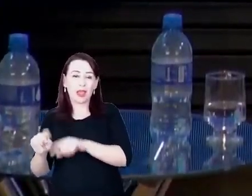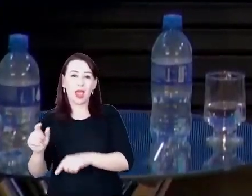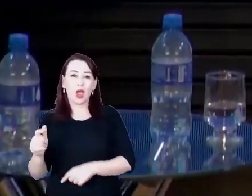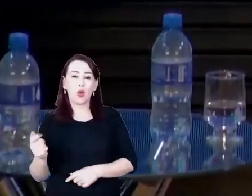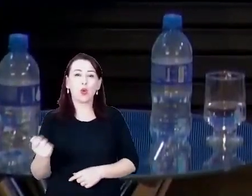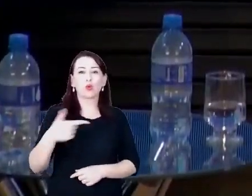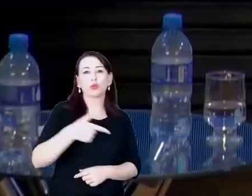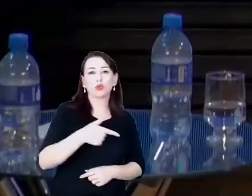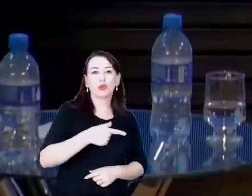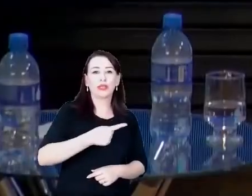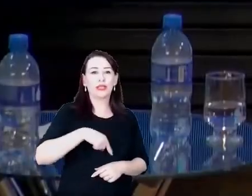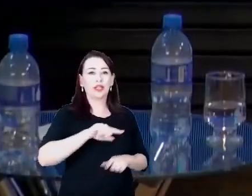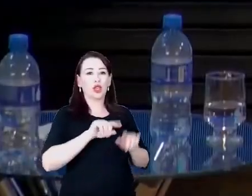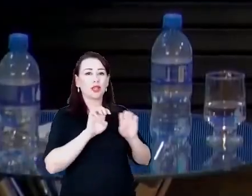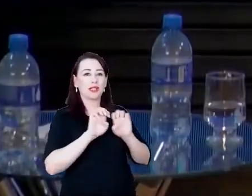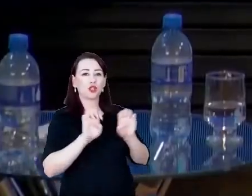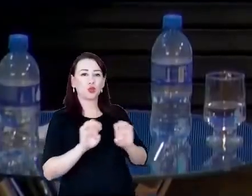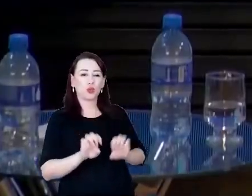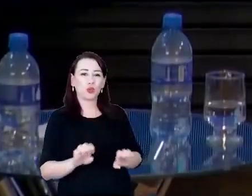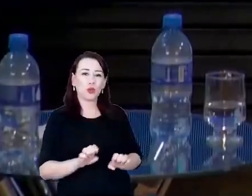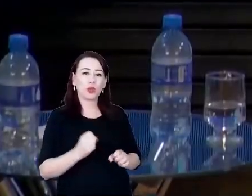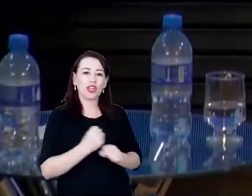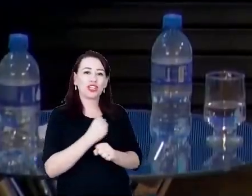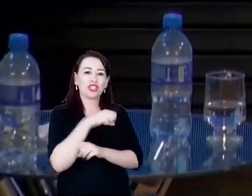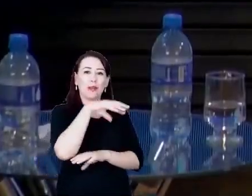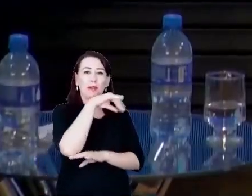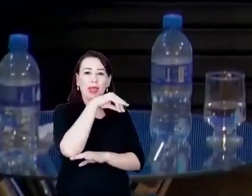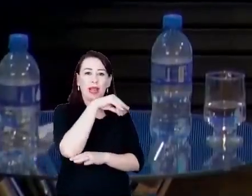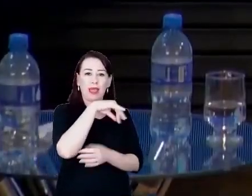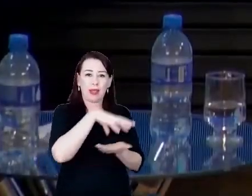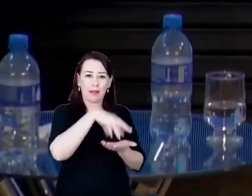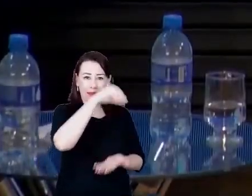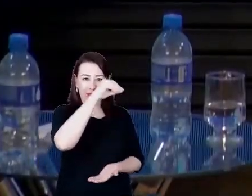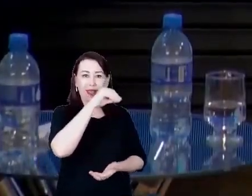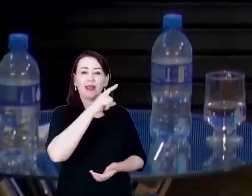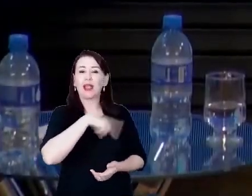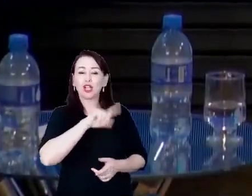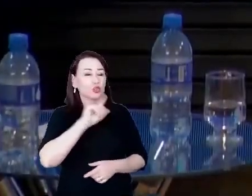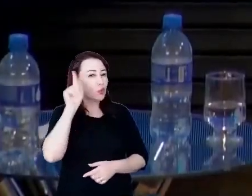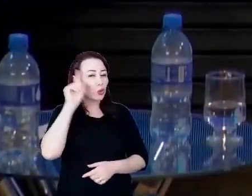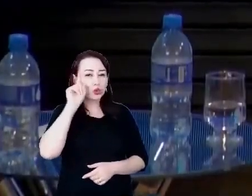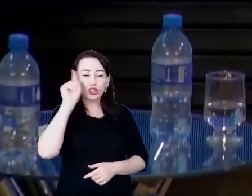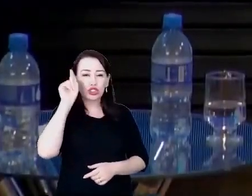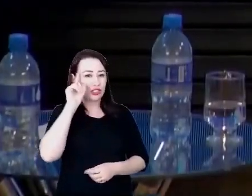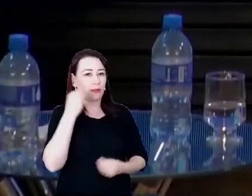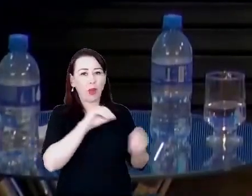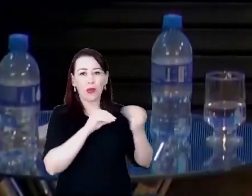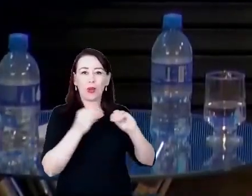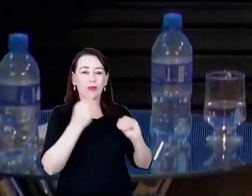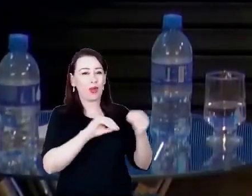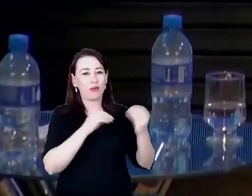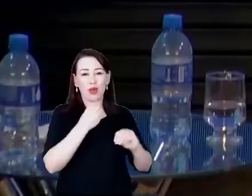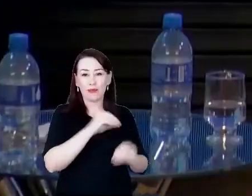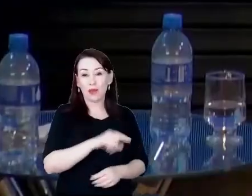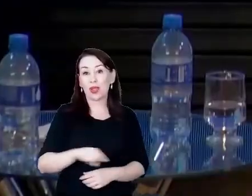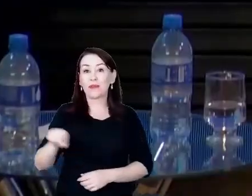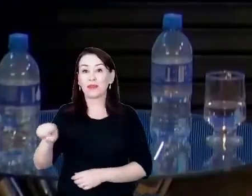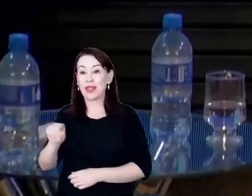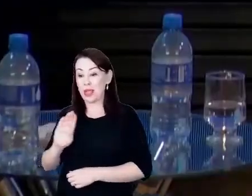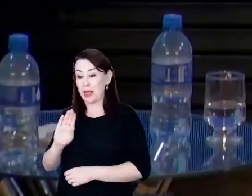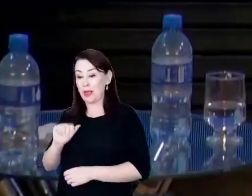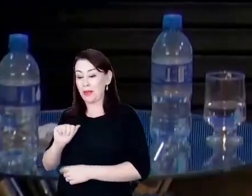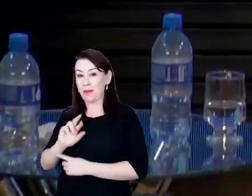como pilha, né? A pilha, a gente fala que a gente está construindo e operando todos os dias, né? A barragem, você tem momentos ali